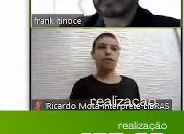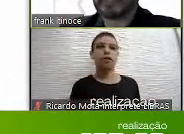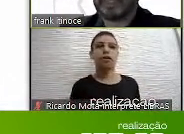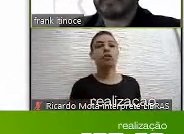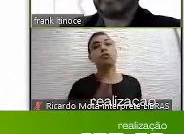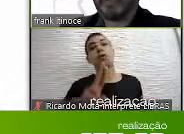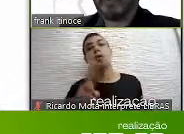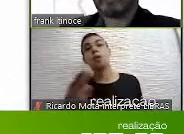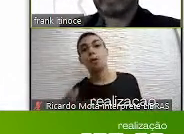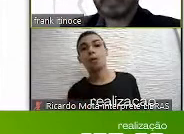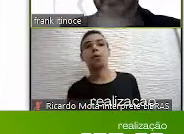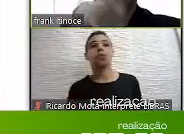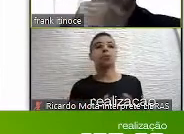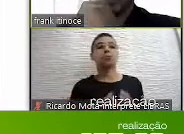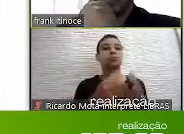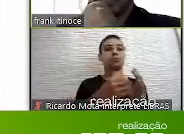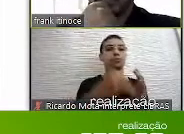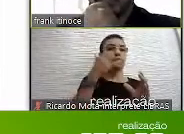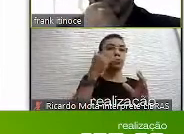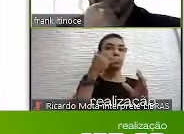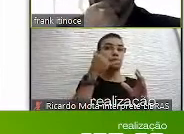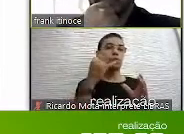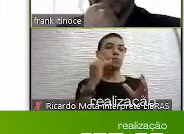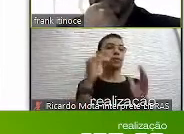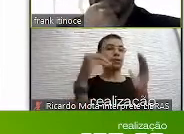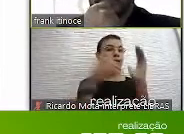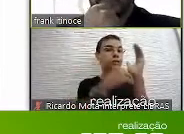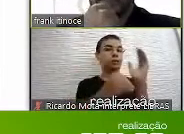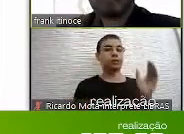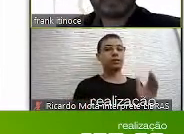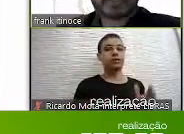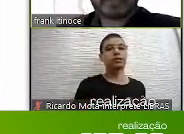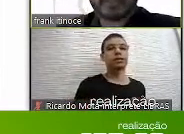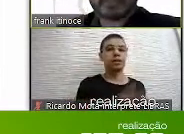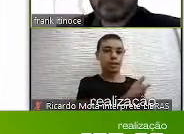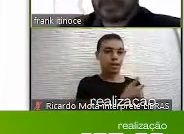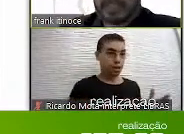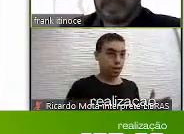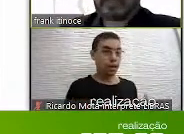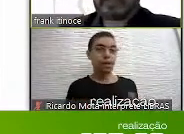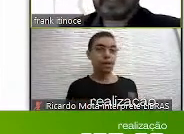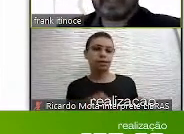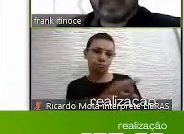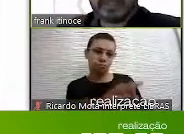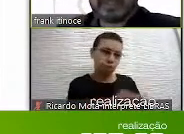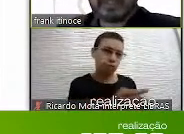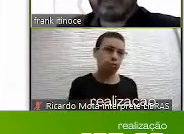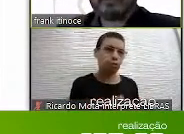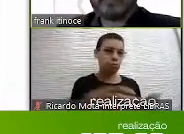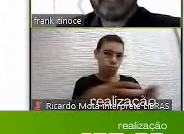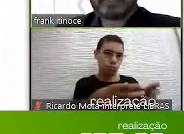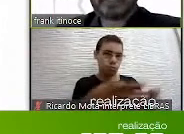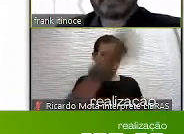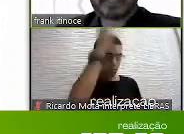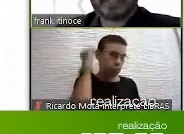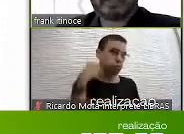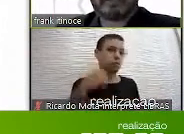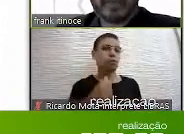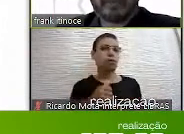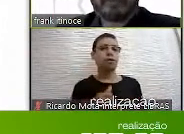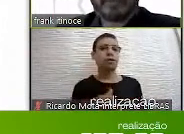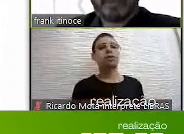ou particular, ou dentro do planejamento do bombeiro. Então, uma coisa que eu posso contar, com certeza, véspera